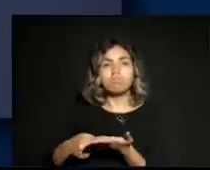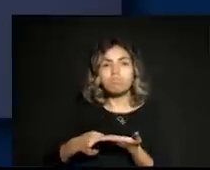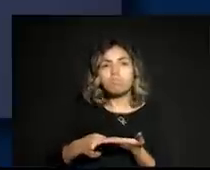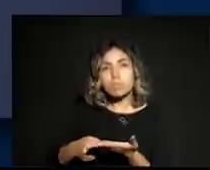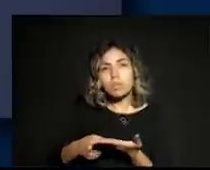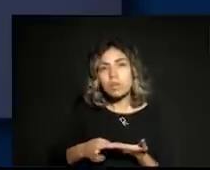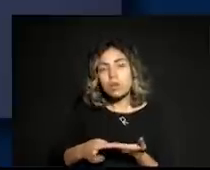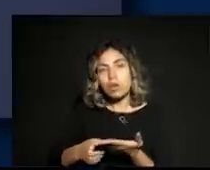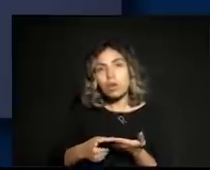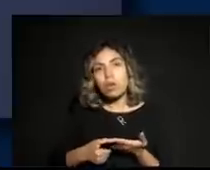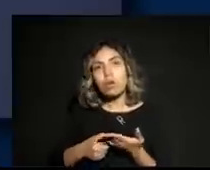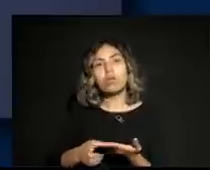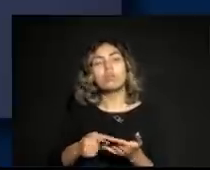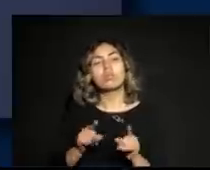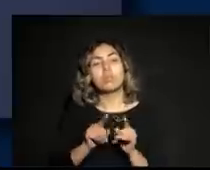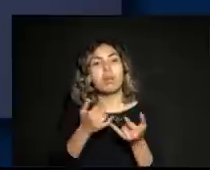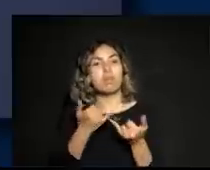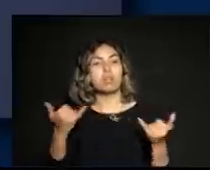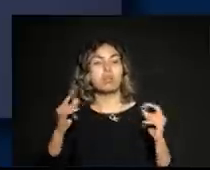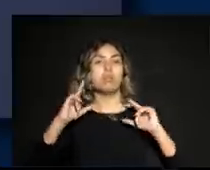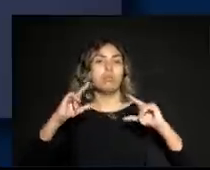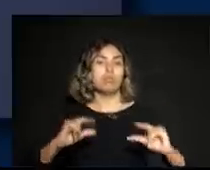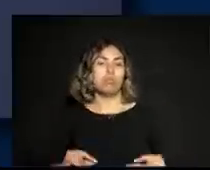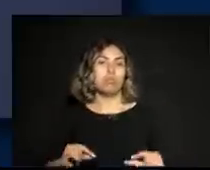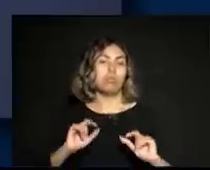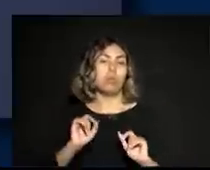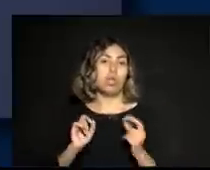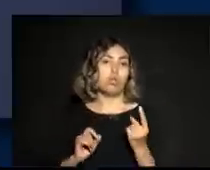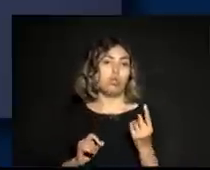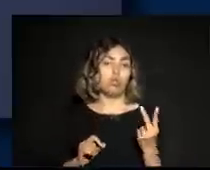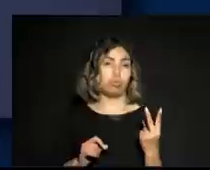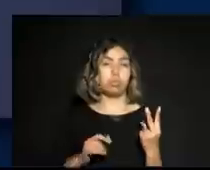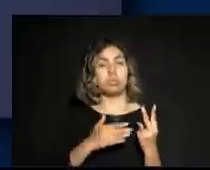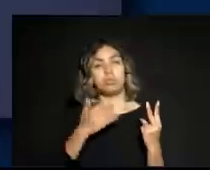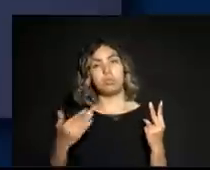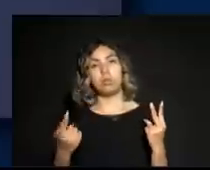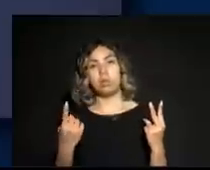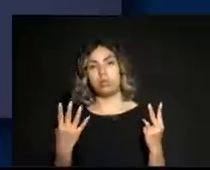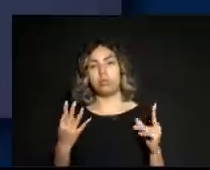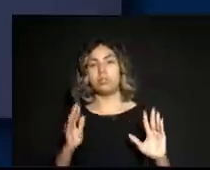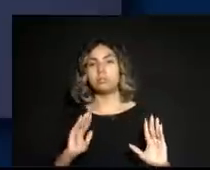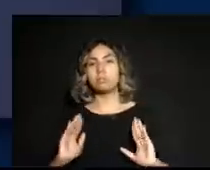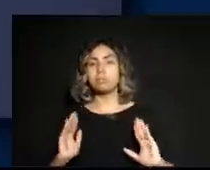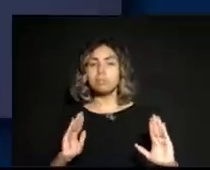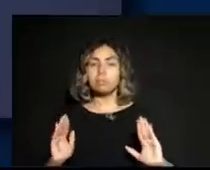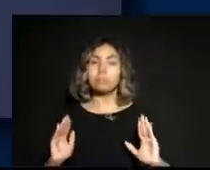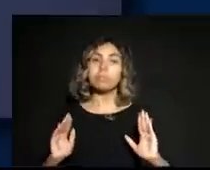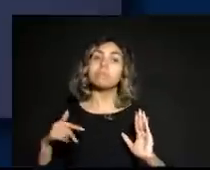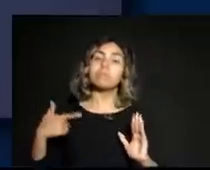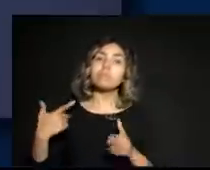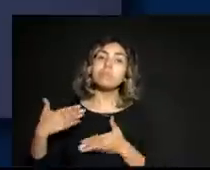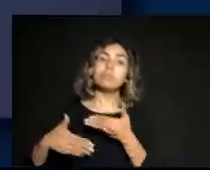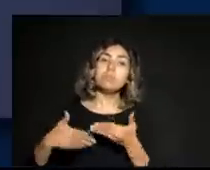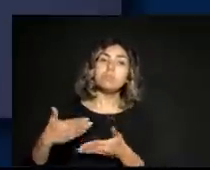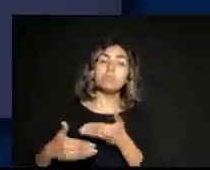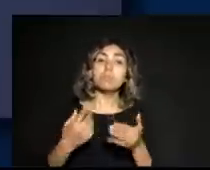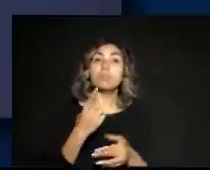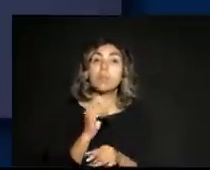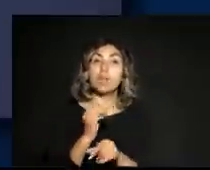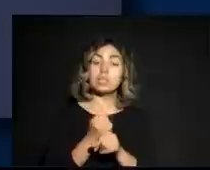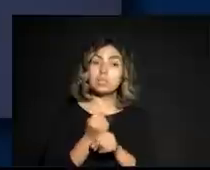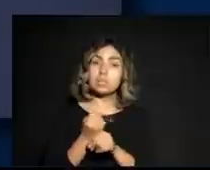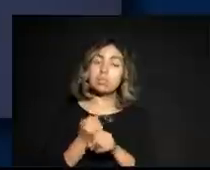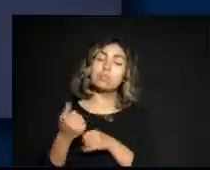a inflação mais 12 a 14 E aí passaram-se mais dez